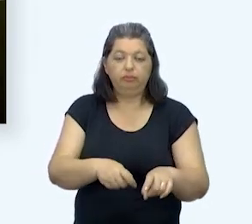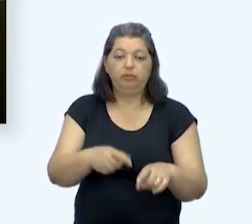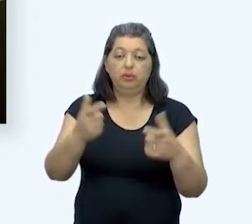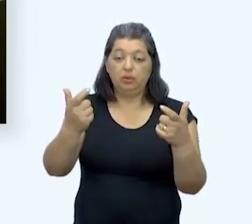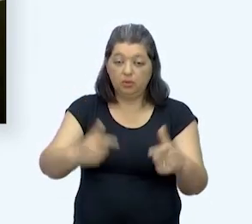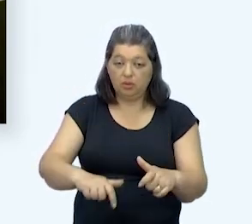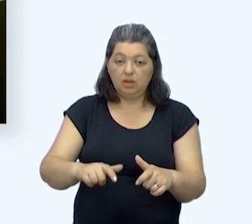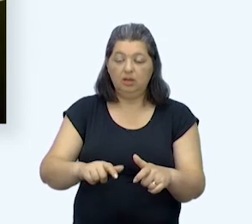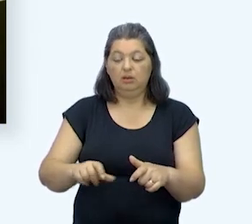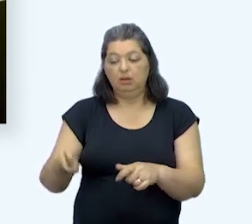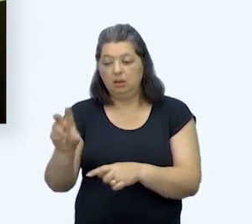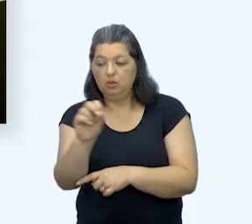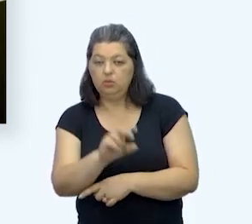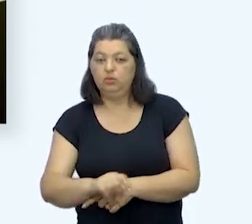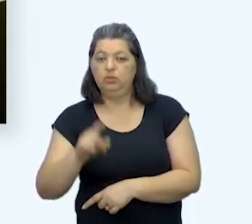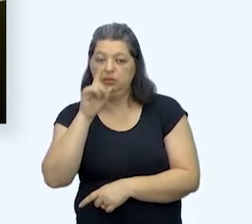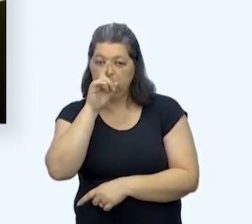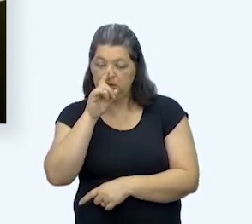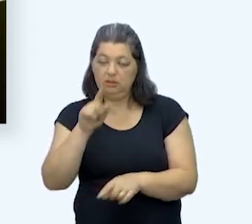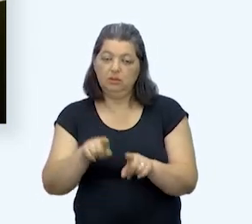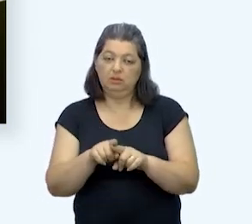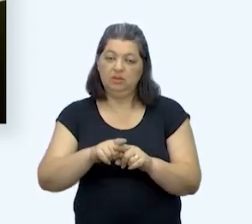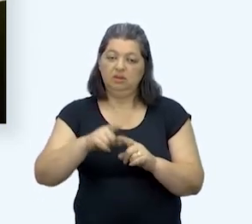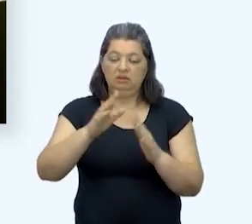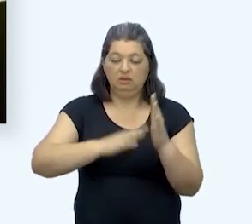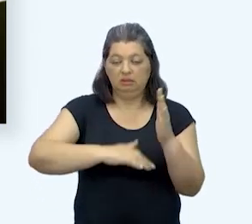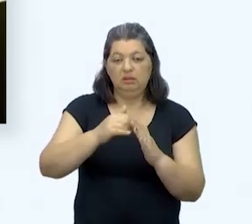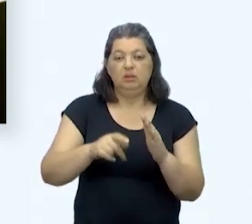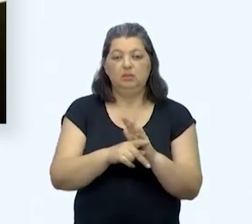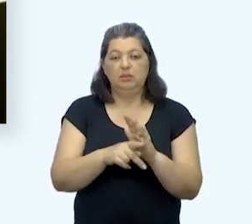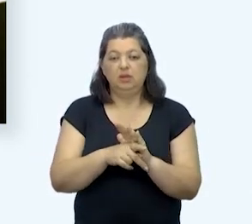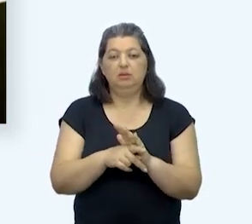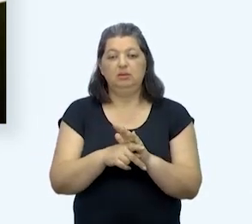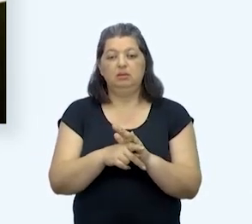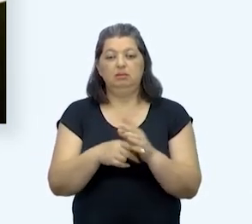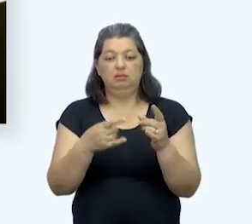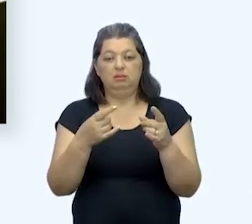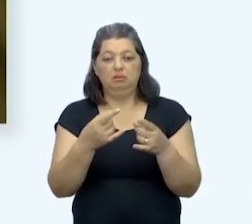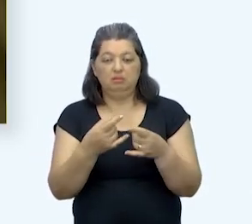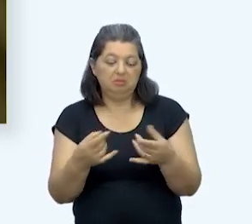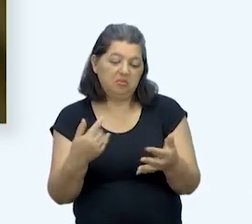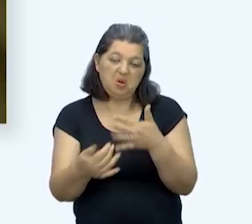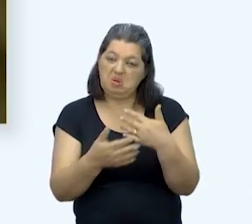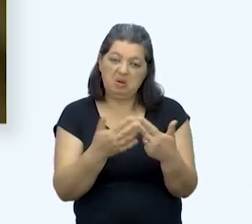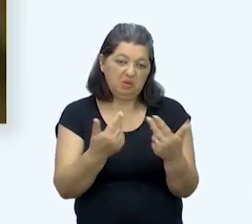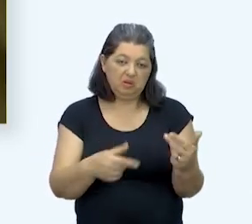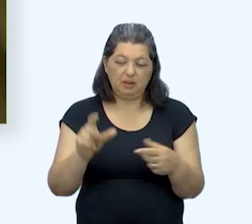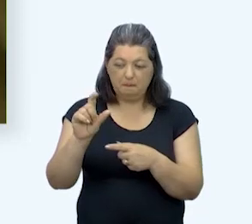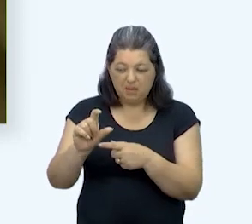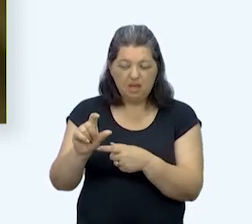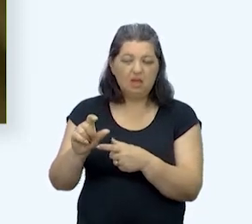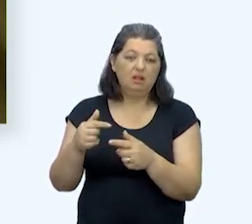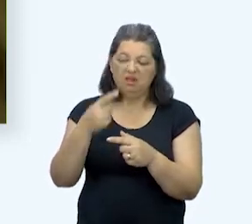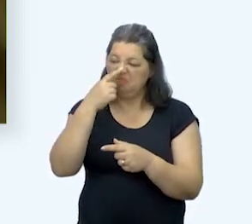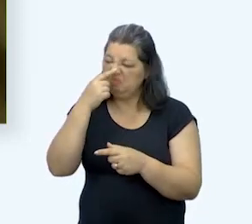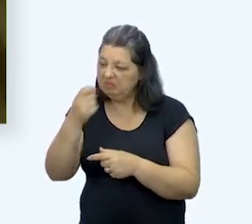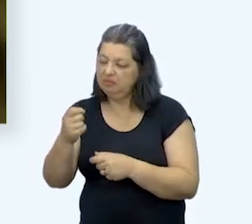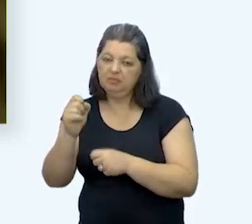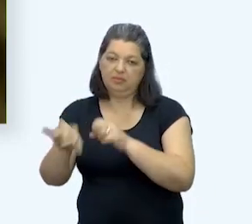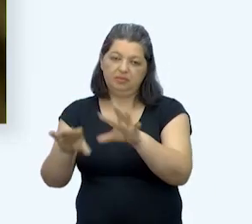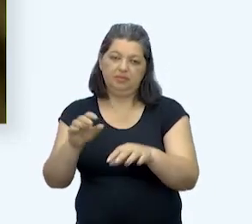pesados encontrados em algumas tintas e corantes, nas pilhas que foram descartadas em qualquer lugar. Isso mesmo,